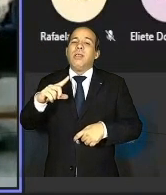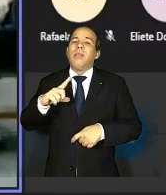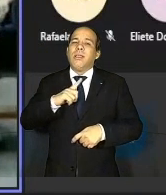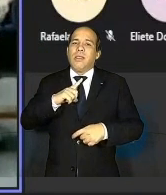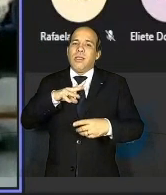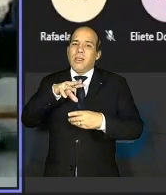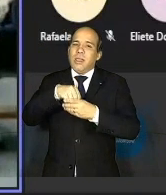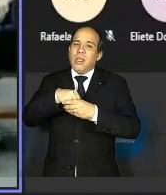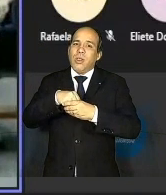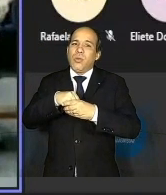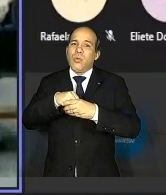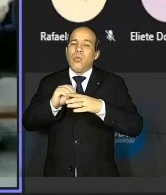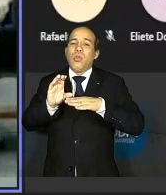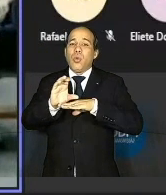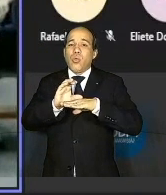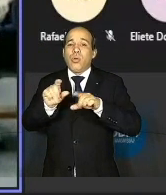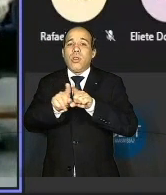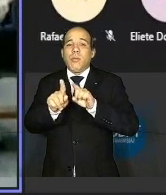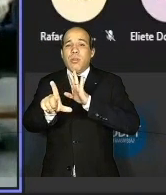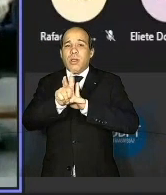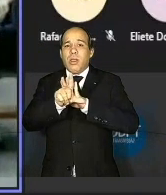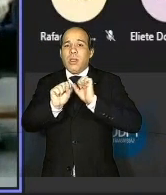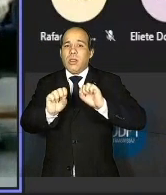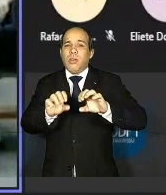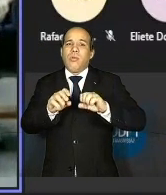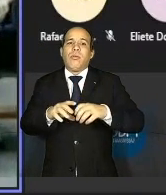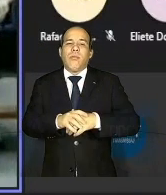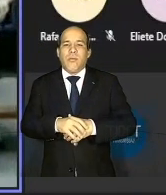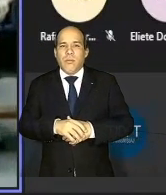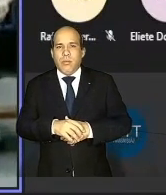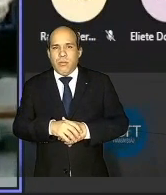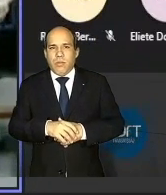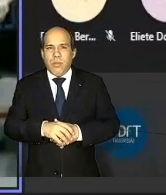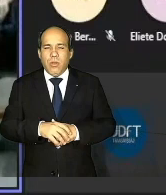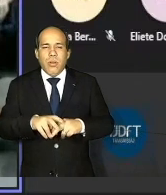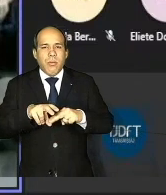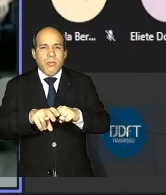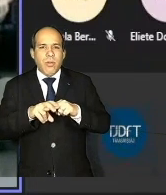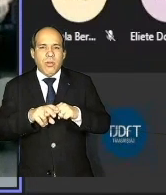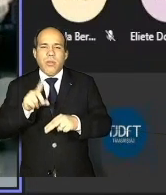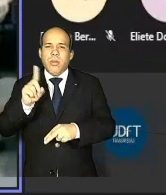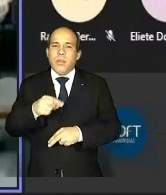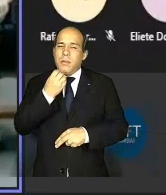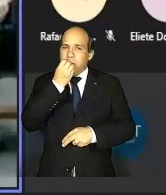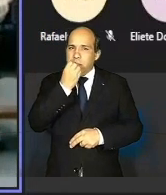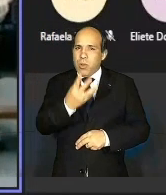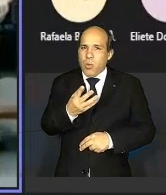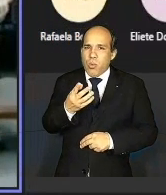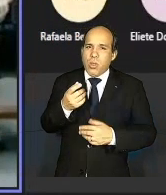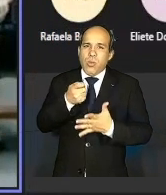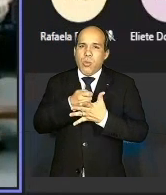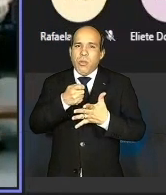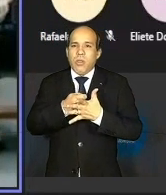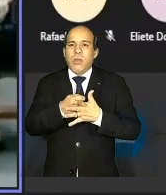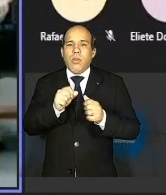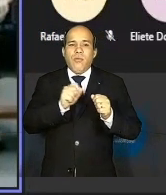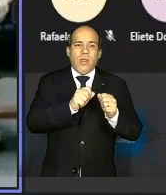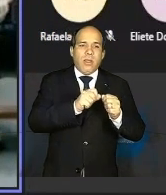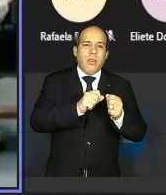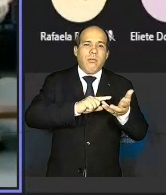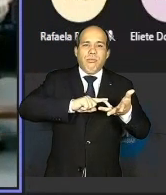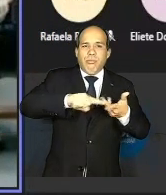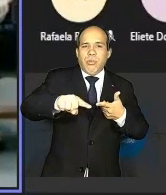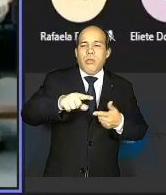taxas com um respaldo na Constituição e na legislação educacional. De modo que seria salutar que